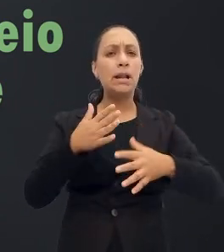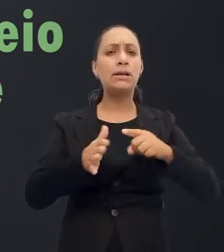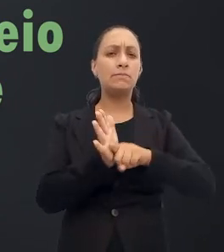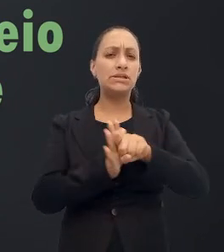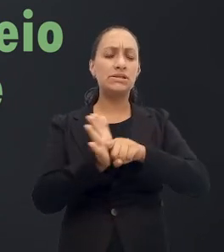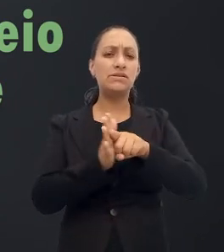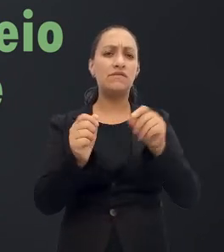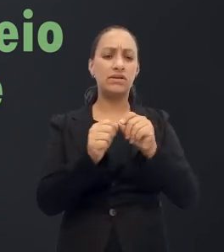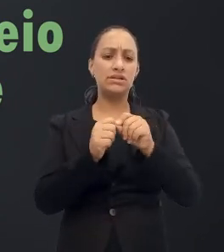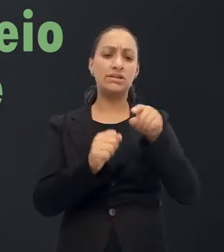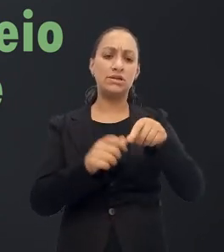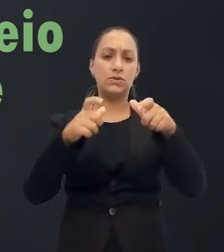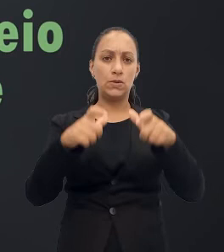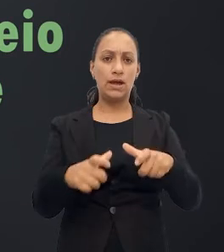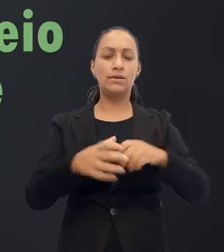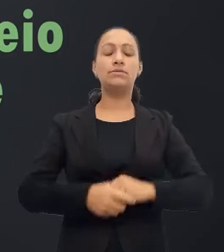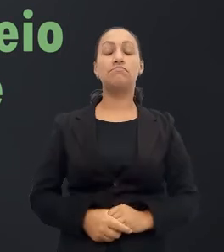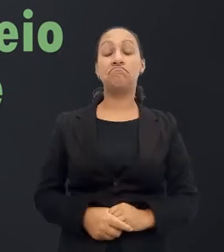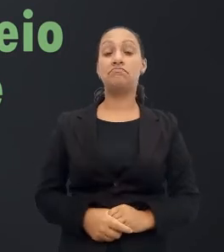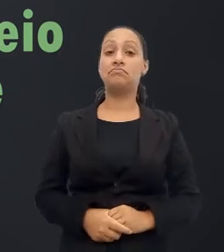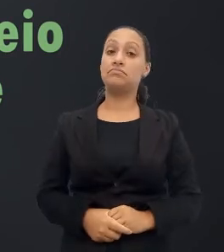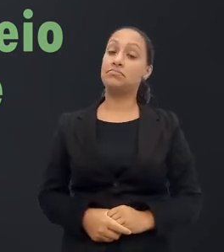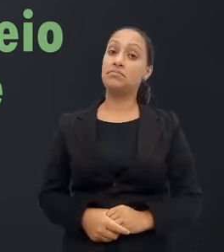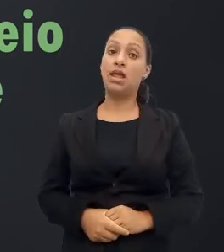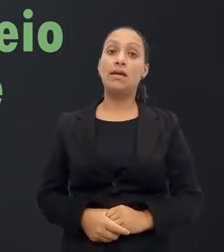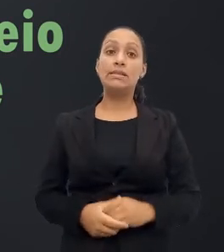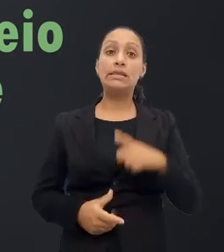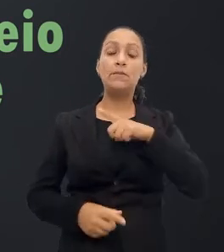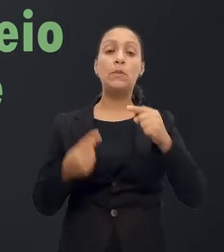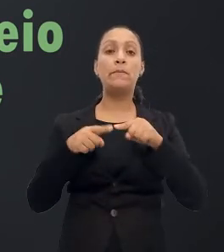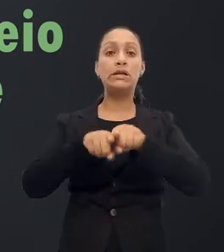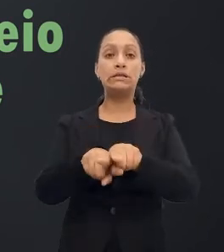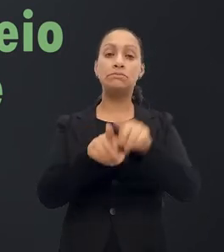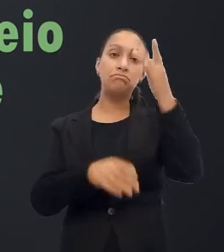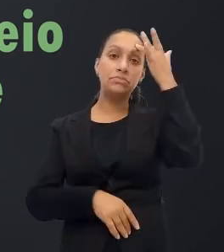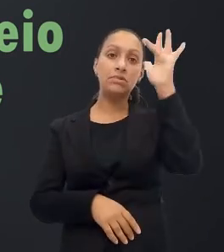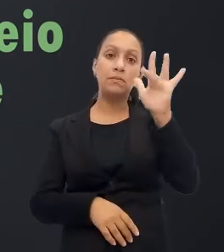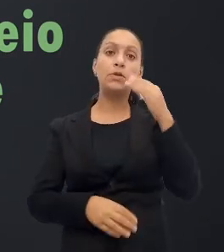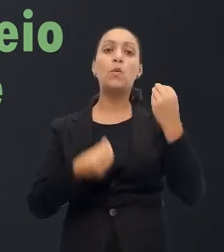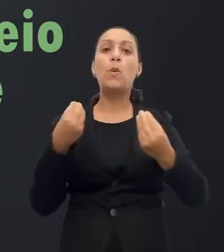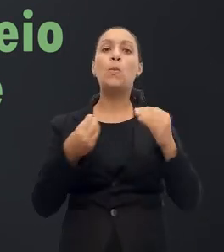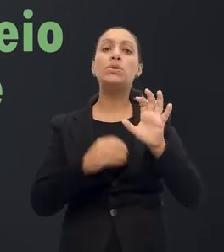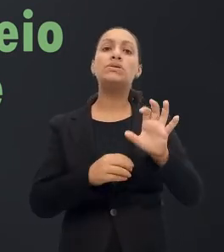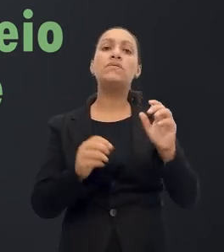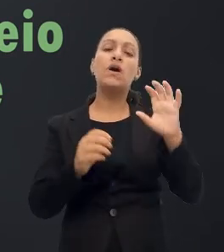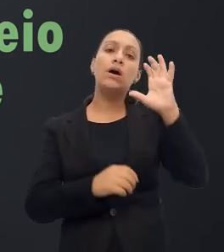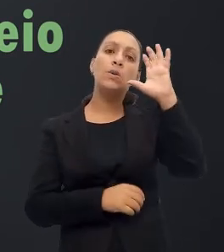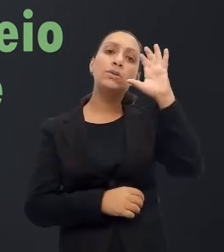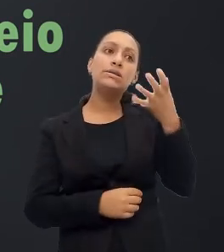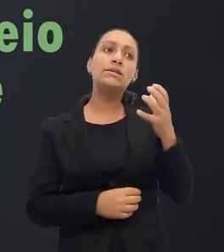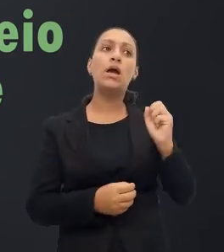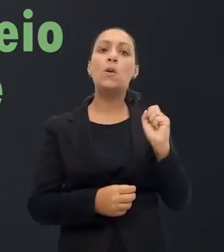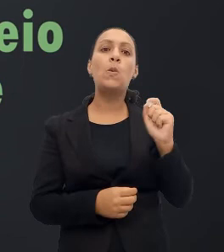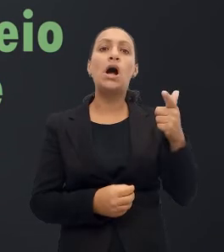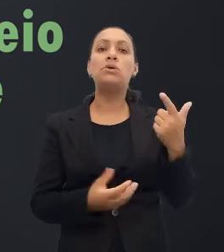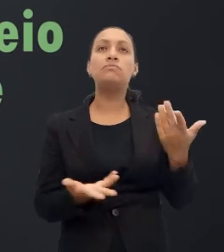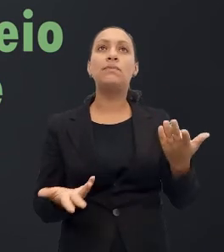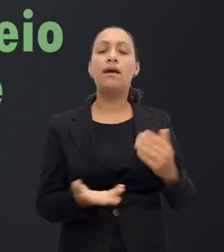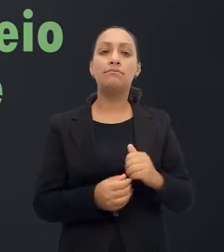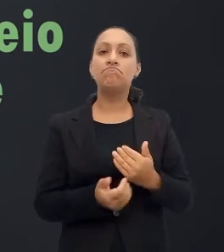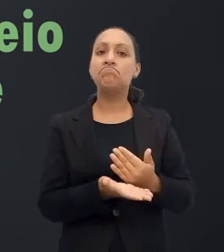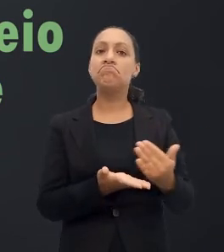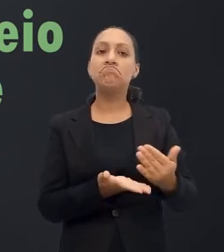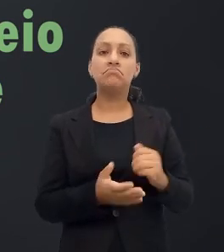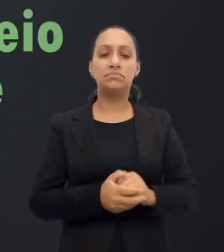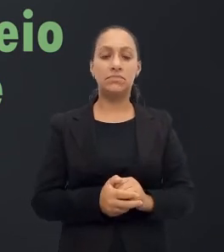locais? Olha, nós temos uma parceria e nós não sabemos, né, como que isso vai acontecer, qual vai ser a iniciativa se